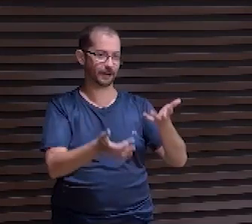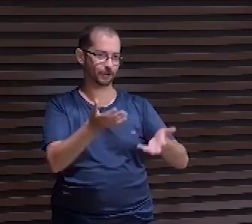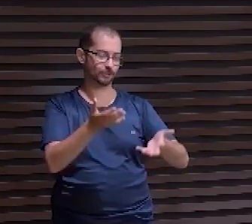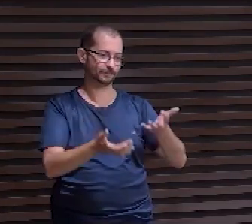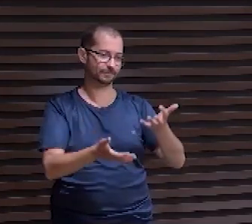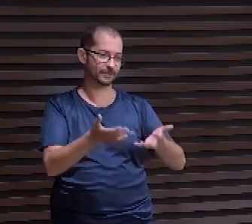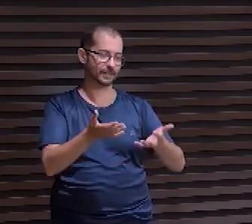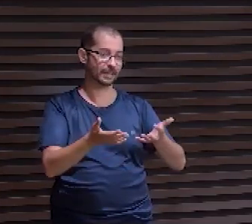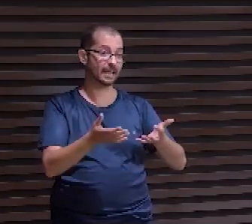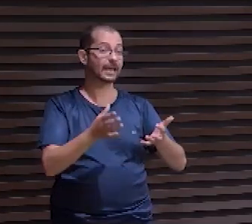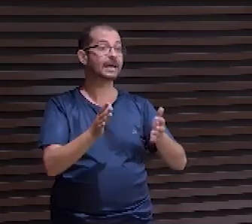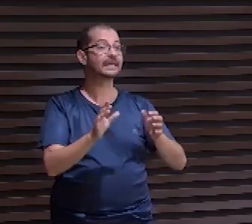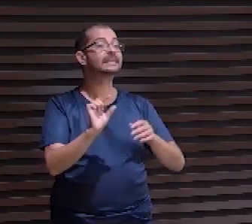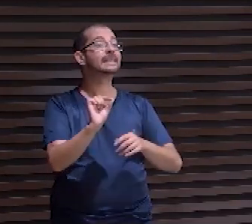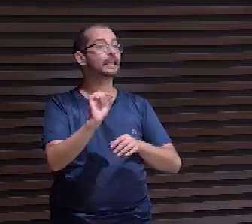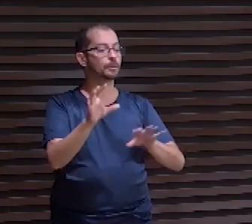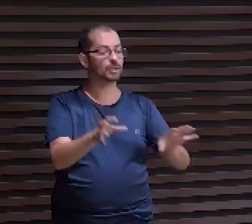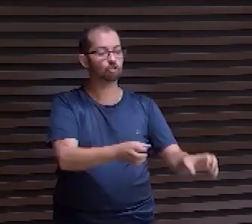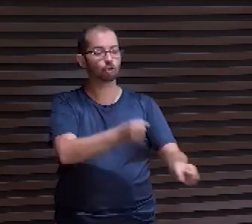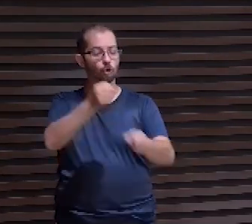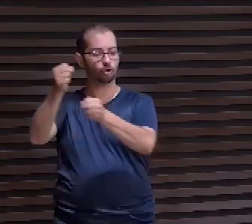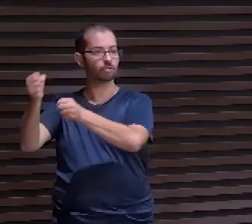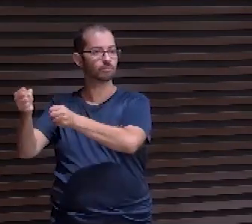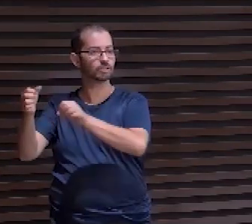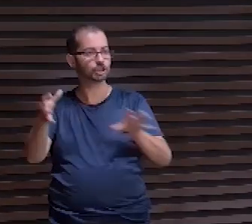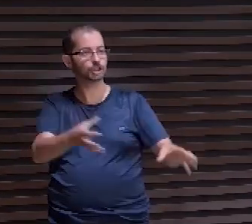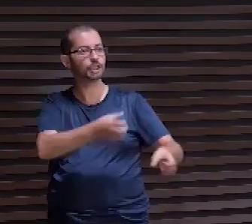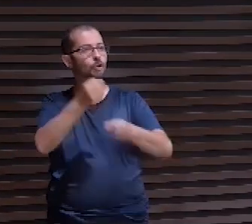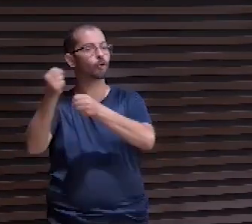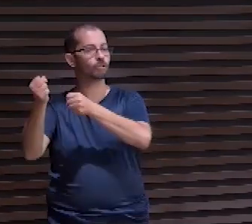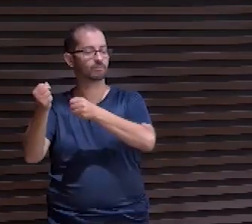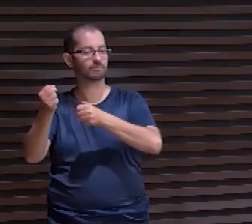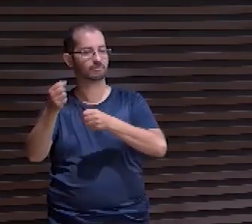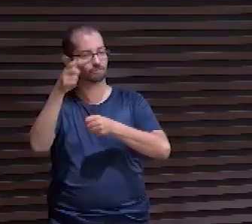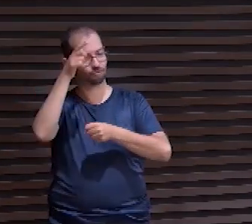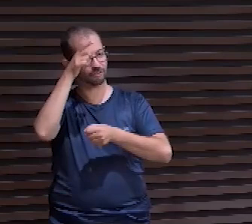Quem me tirou do inferno? A misericórdia.